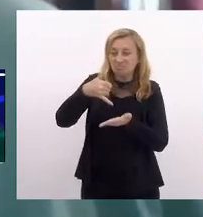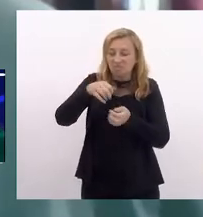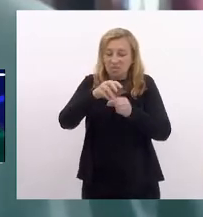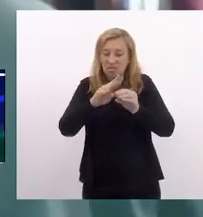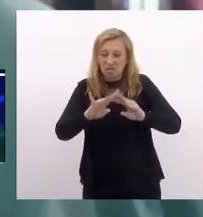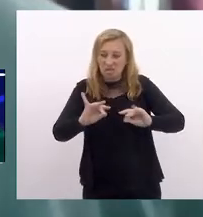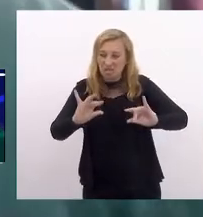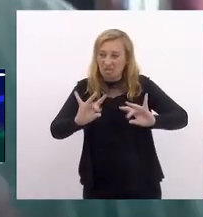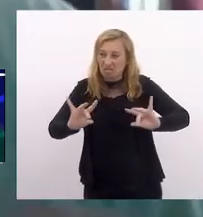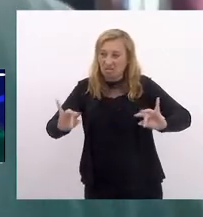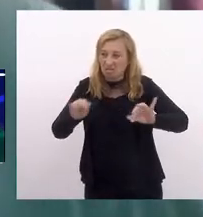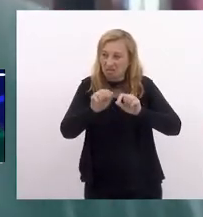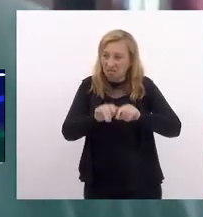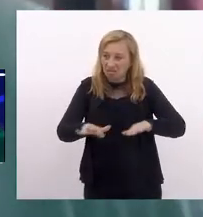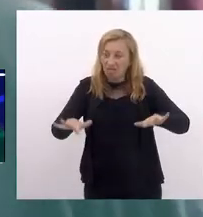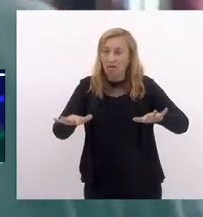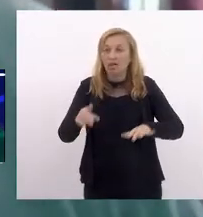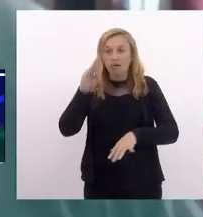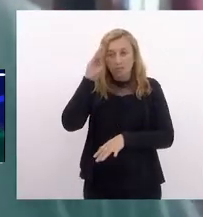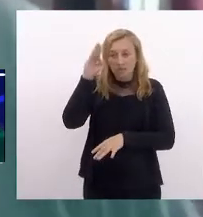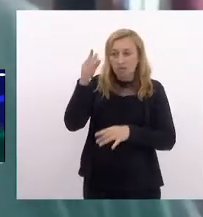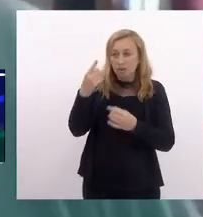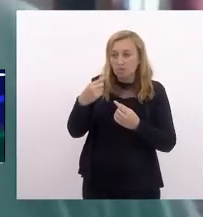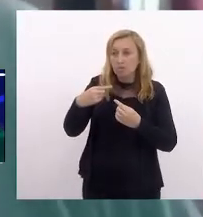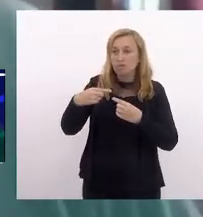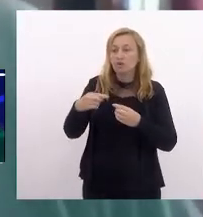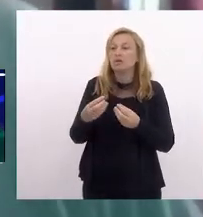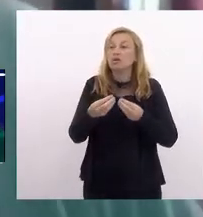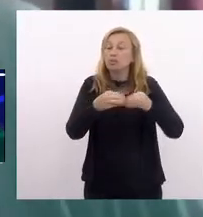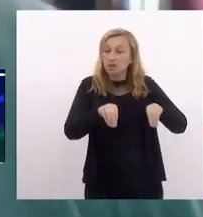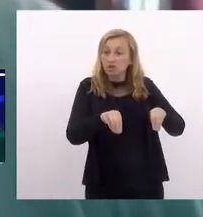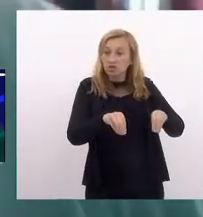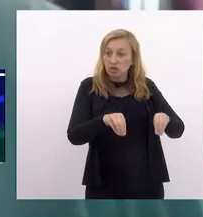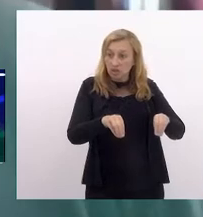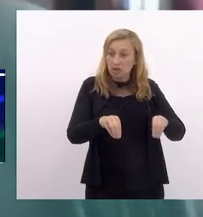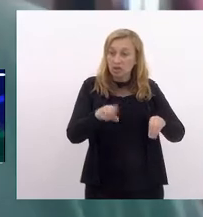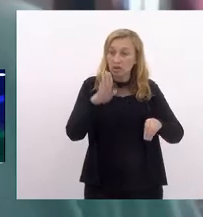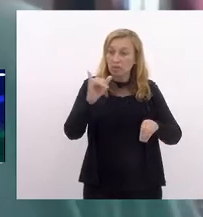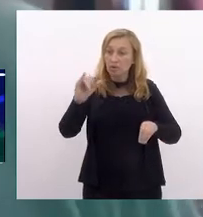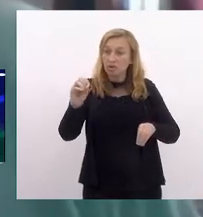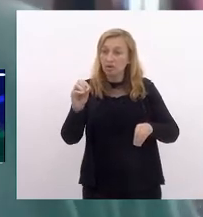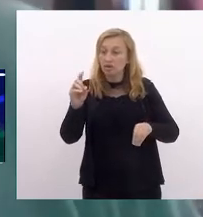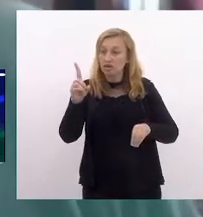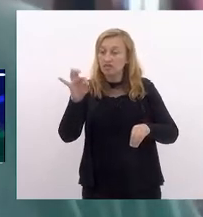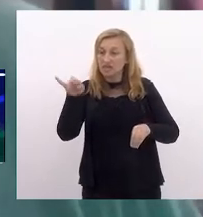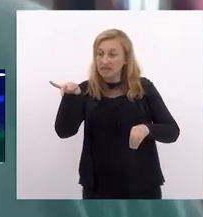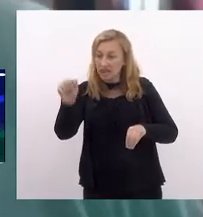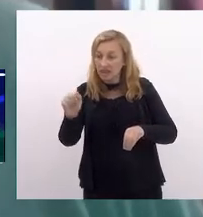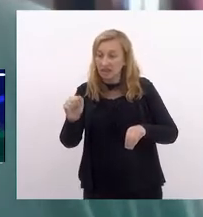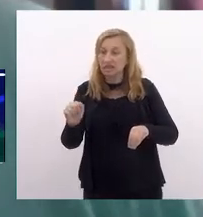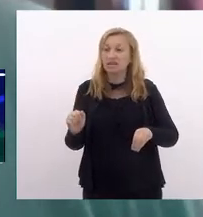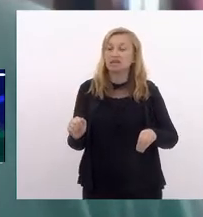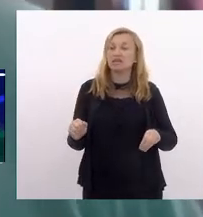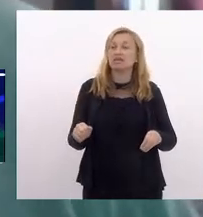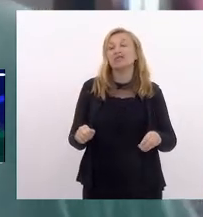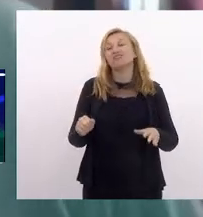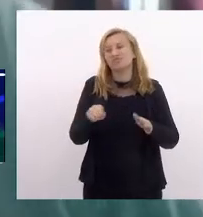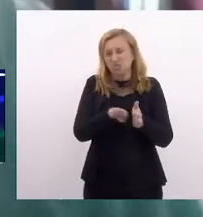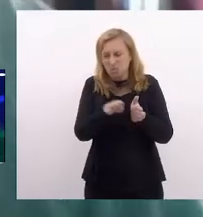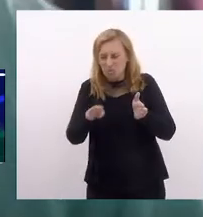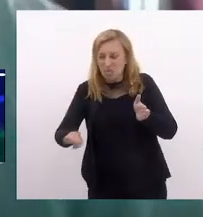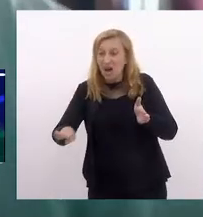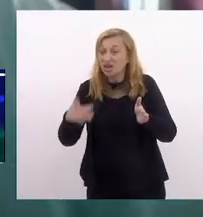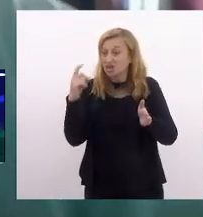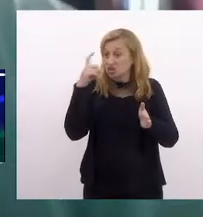é a principal fonte de agressão a biodiversidade é muito difícil fiscalizar sobretudo em alto-mar